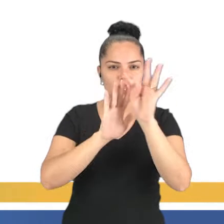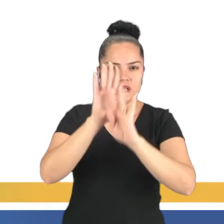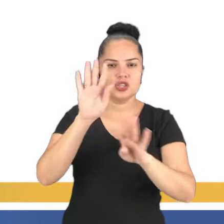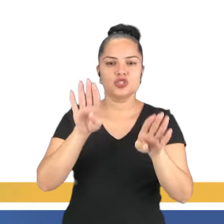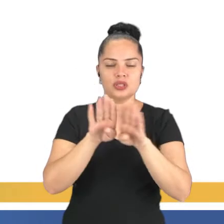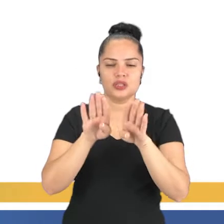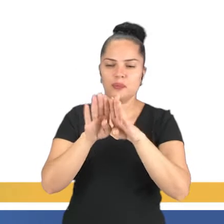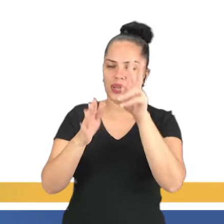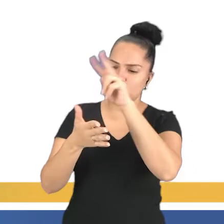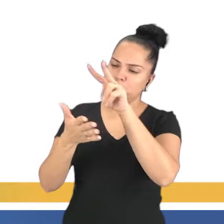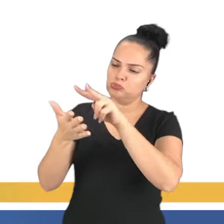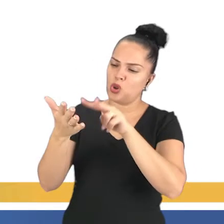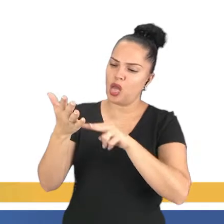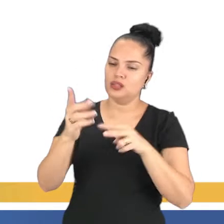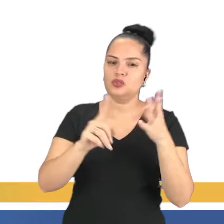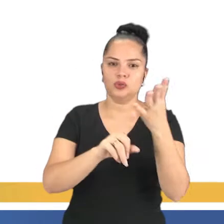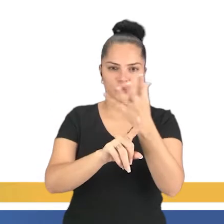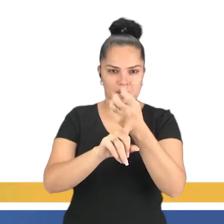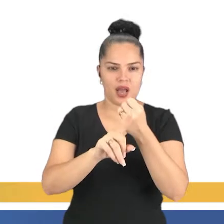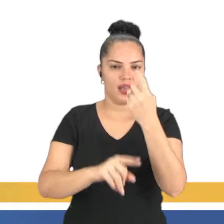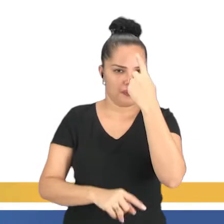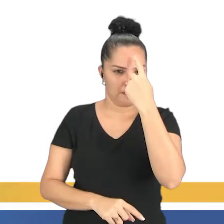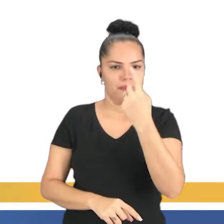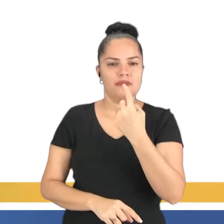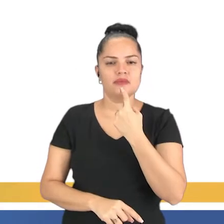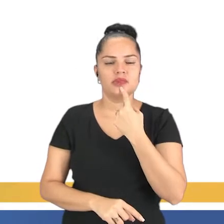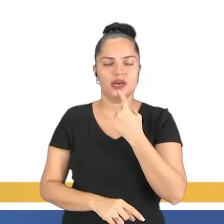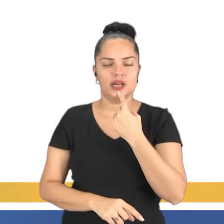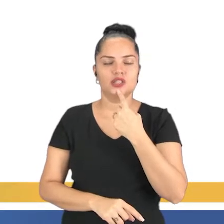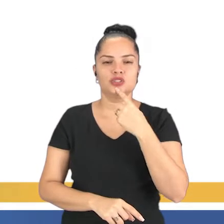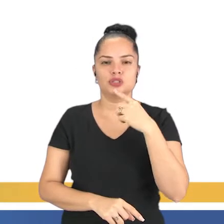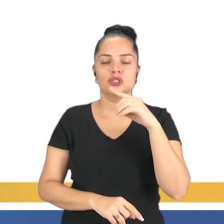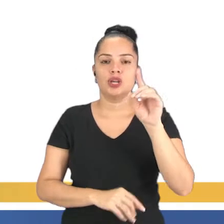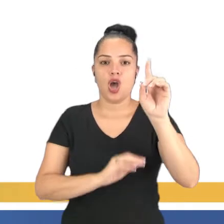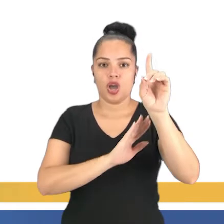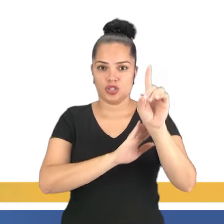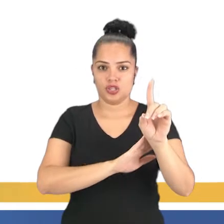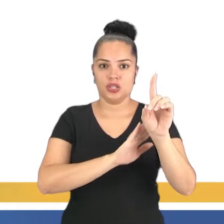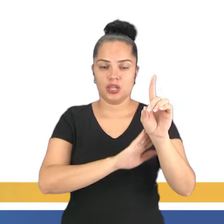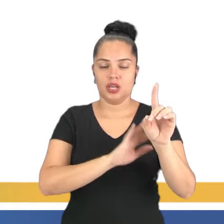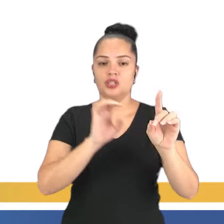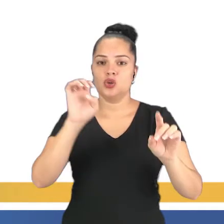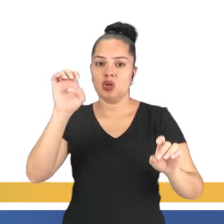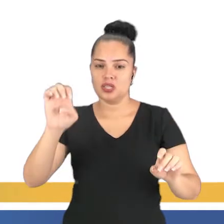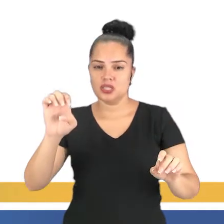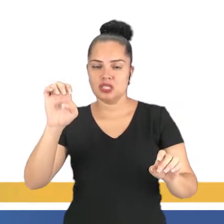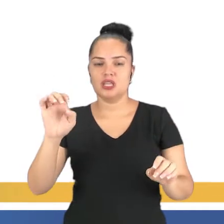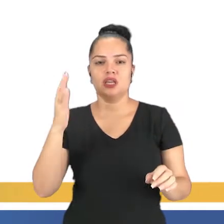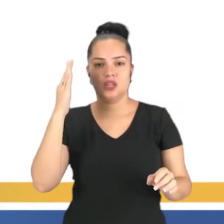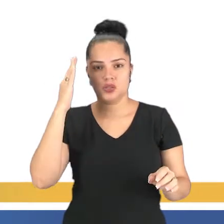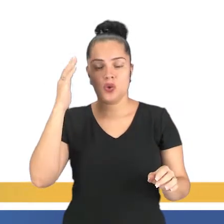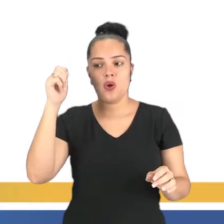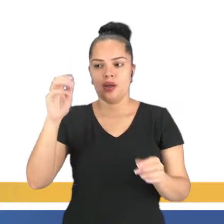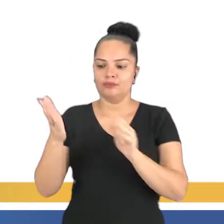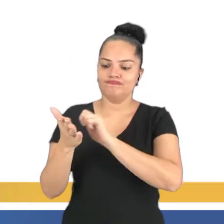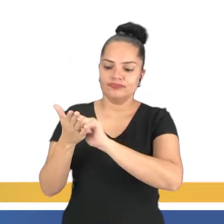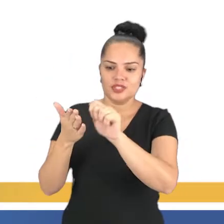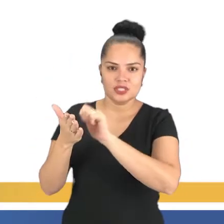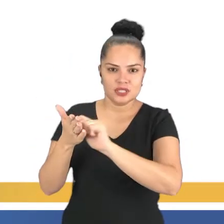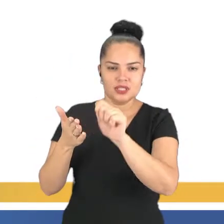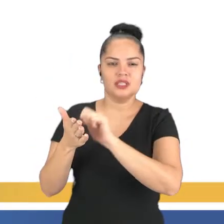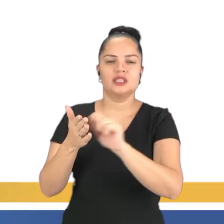das figuras. O lado direito responsável por entender e interpretar, e o lado esquerdo que é focado na escrita e